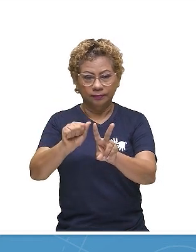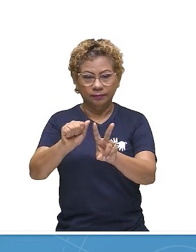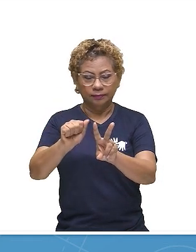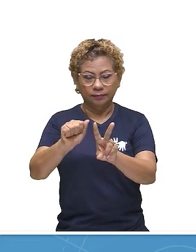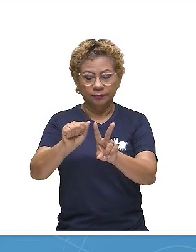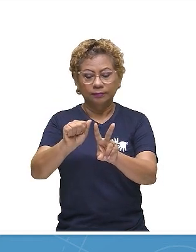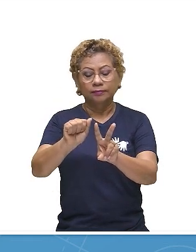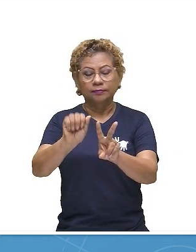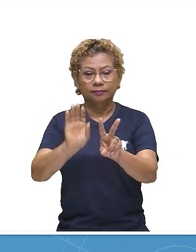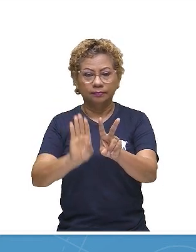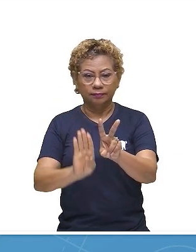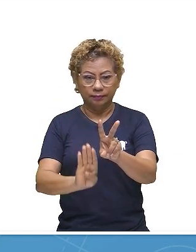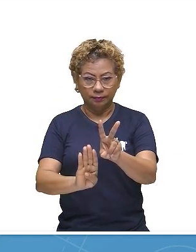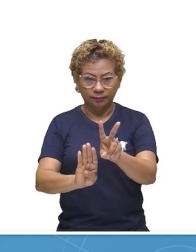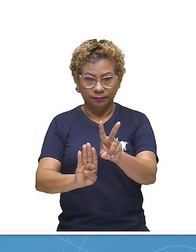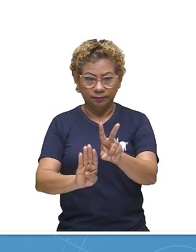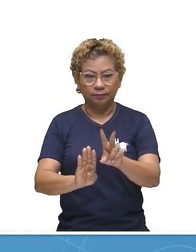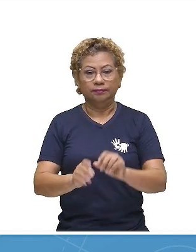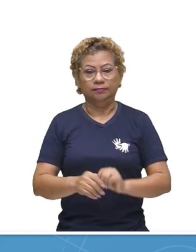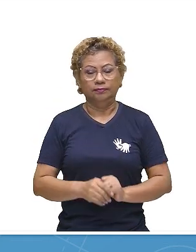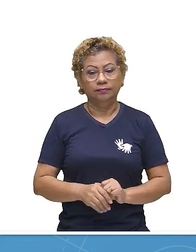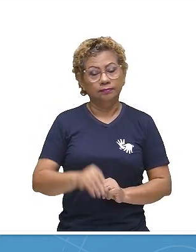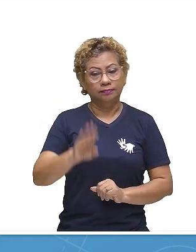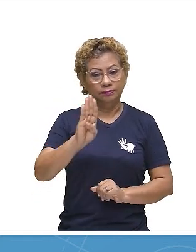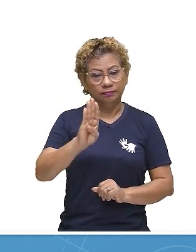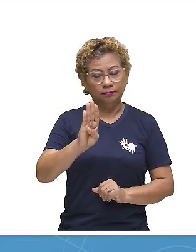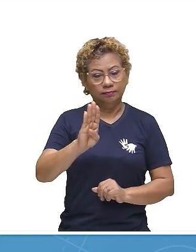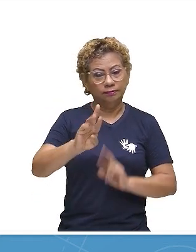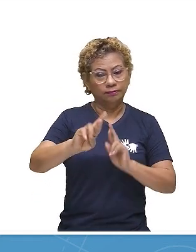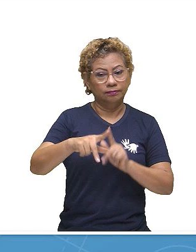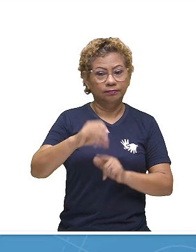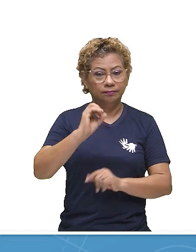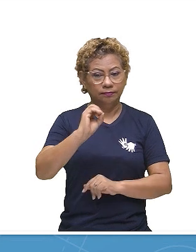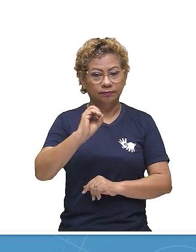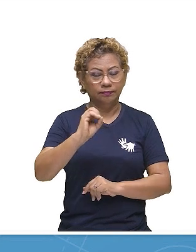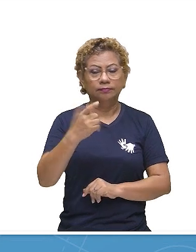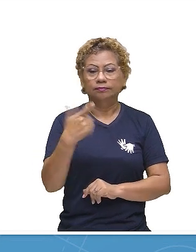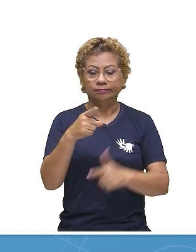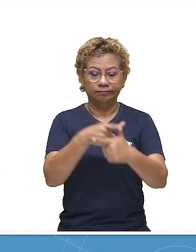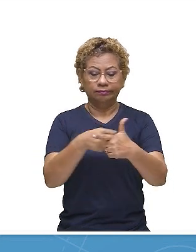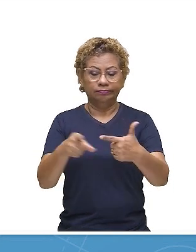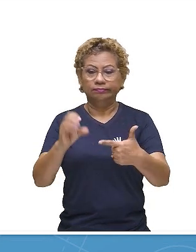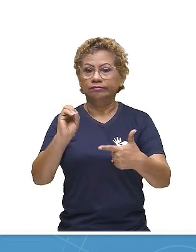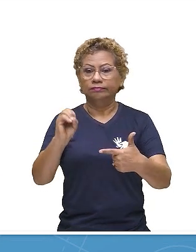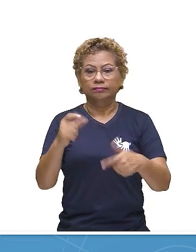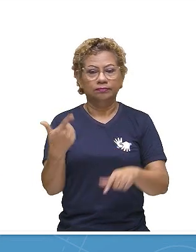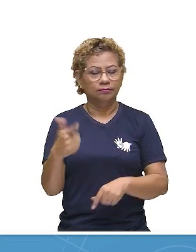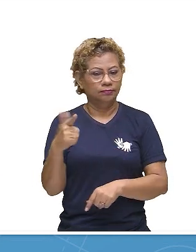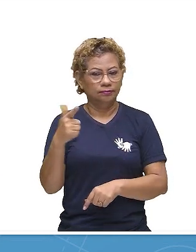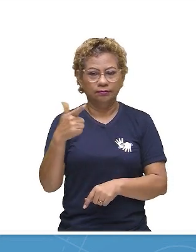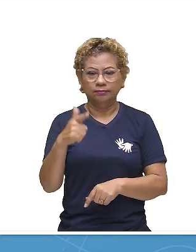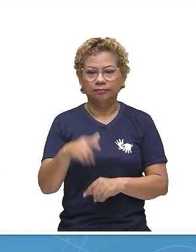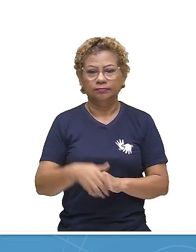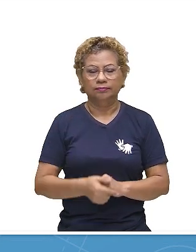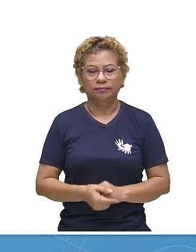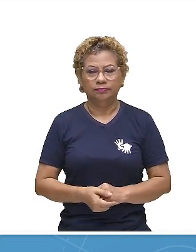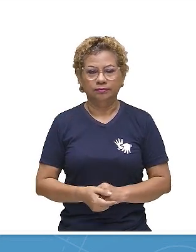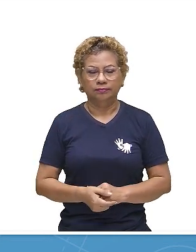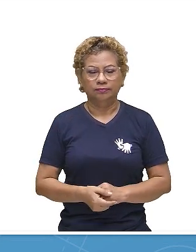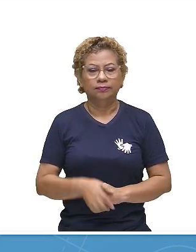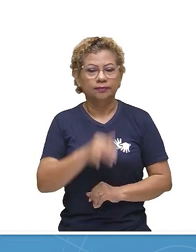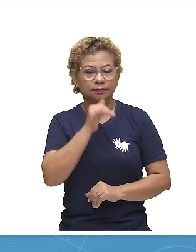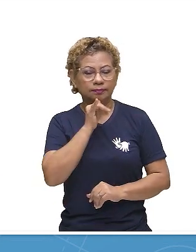tem que ser diferente de zero. Por quê? Não existe divisão por zero, né? Isso daí gera uma indeterminação. Por